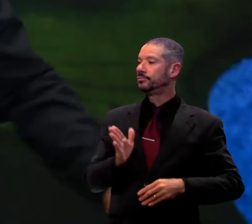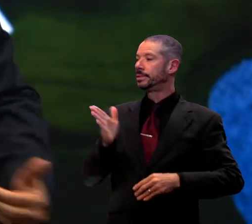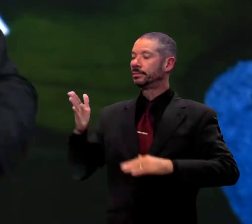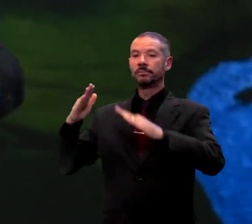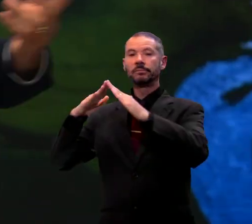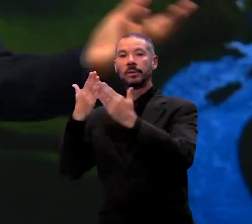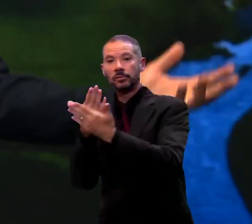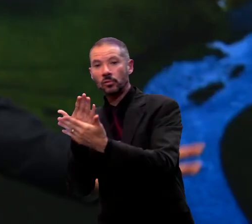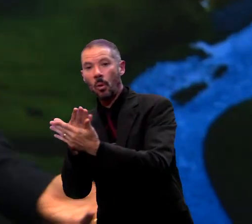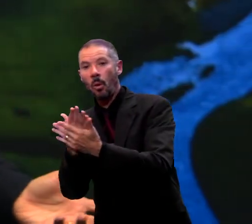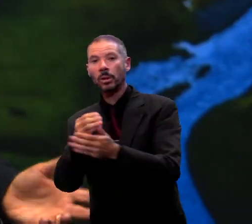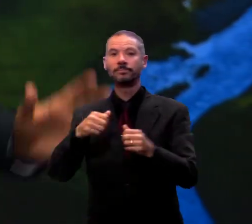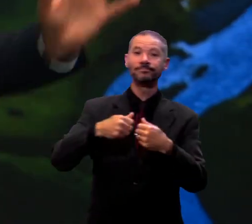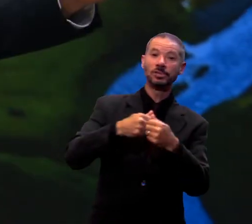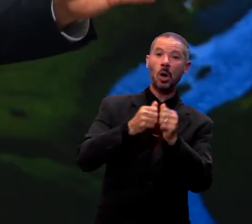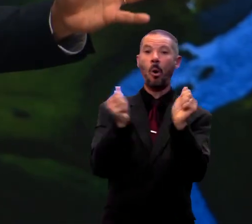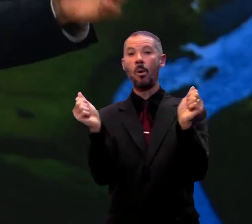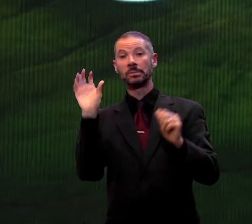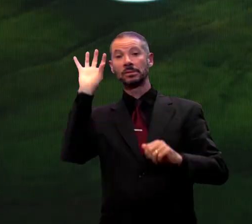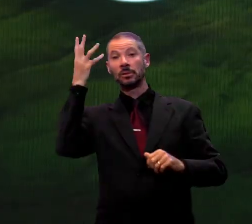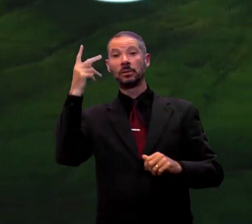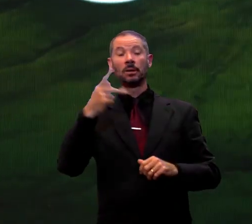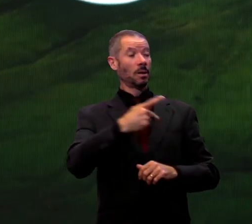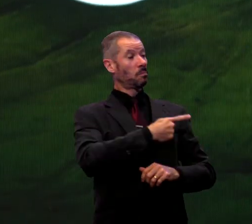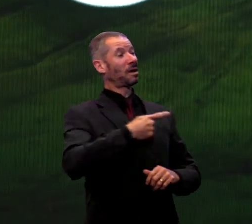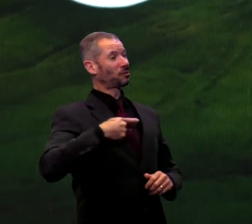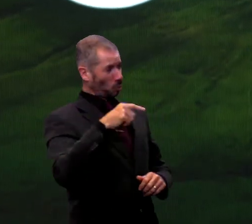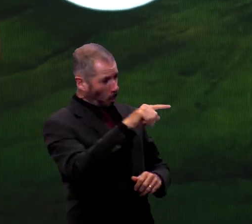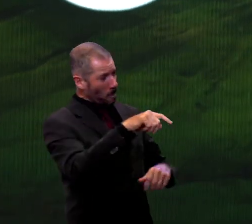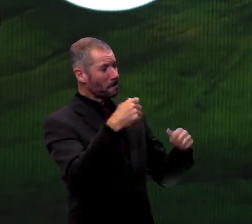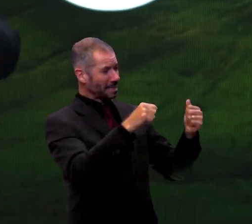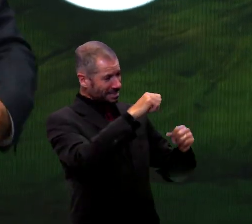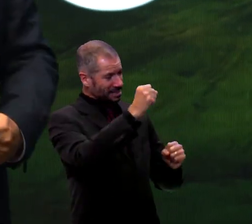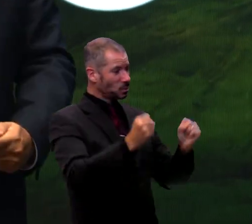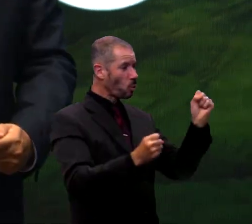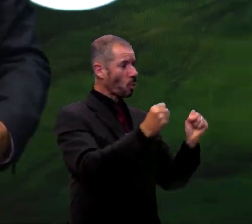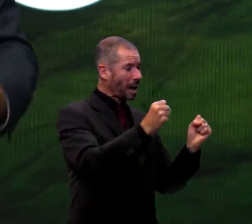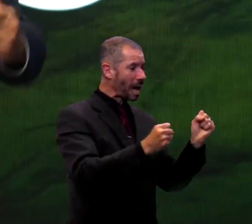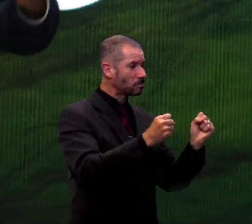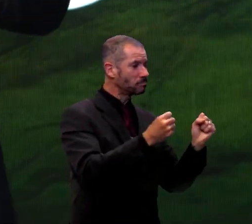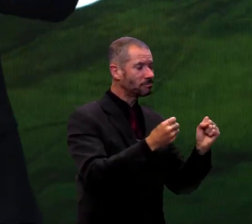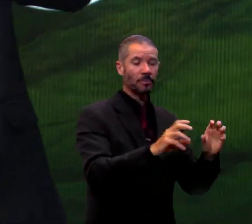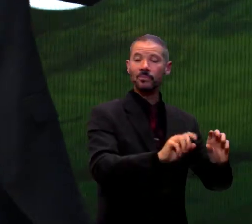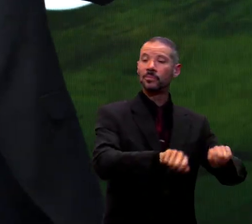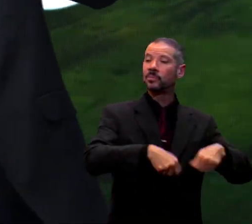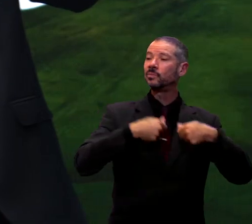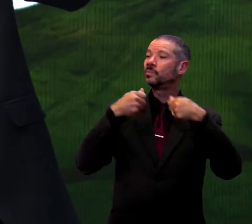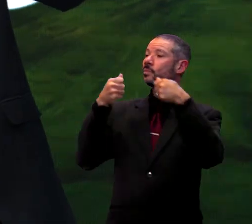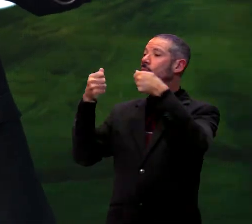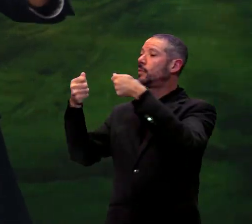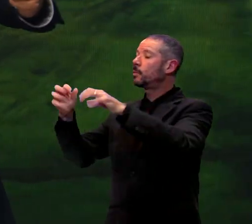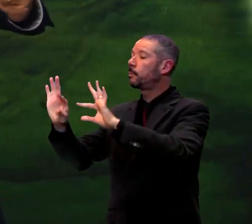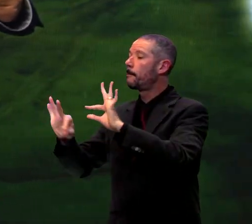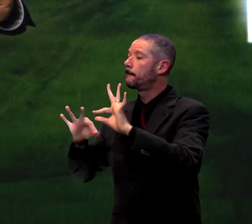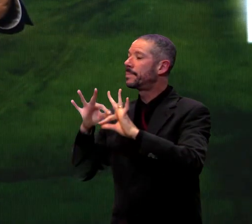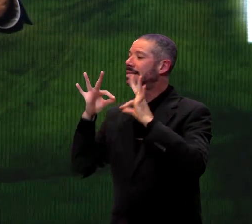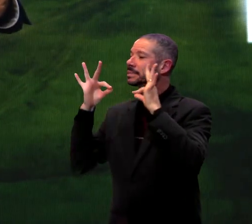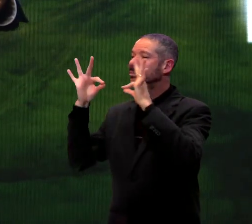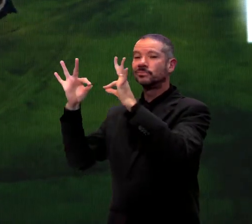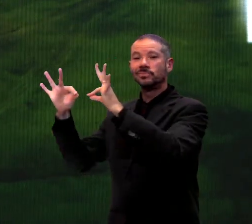ônibus, aquela nova situação. Pastor, você precisa de um carro. Pegaram o carro deles e deram de